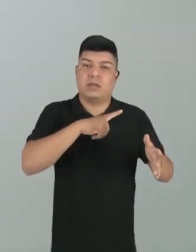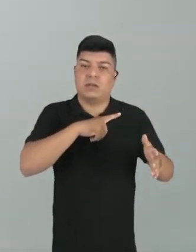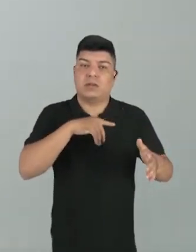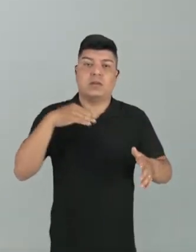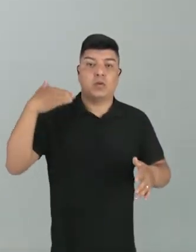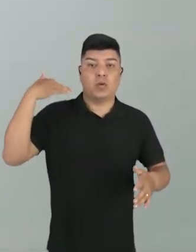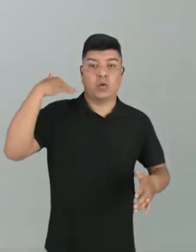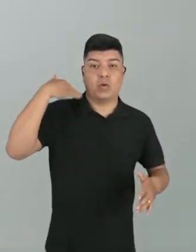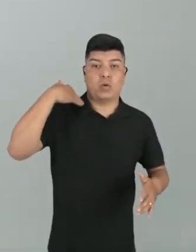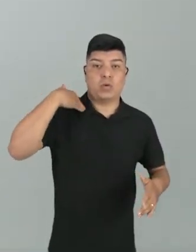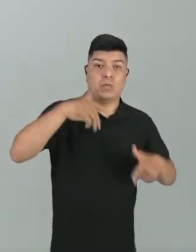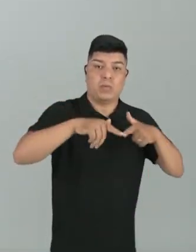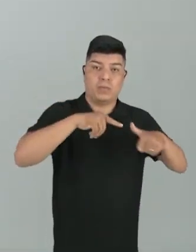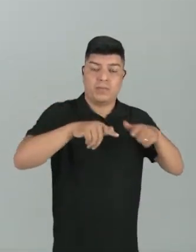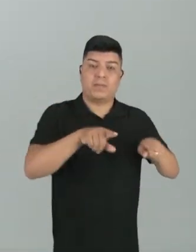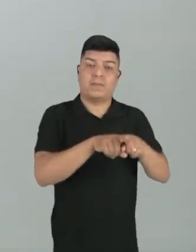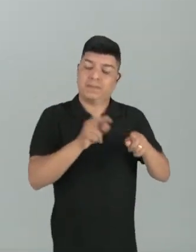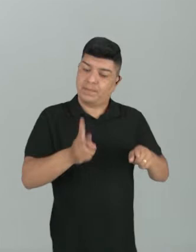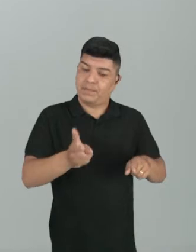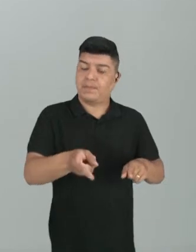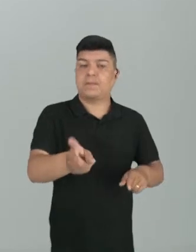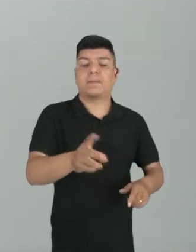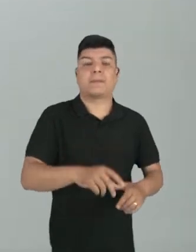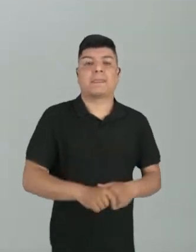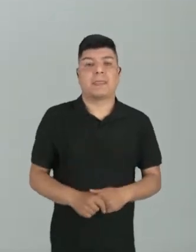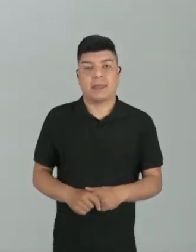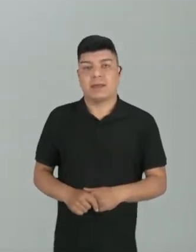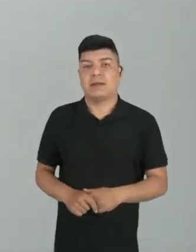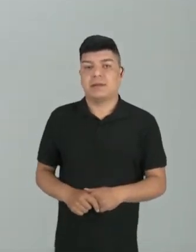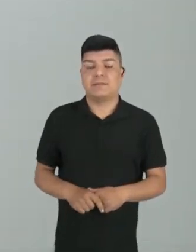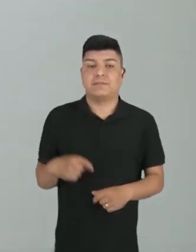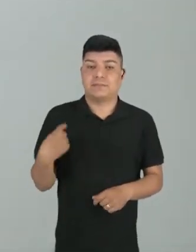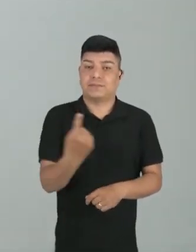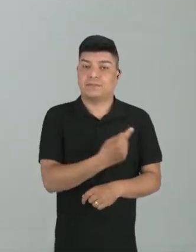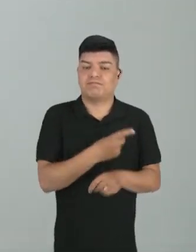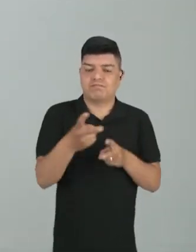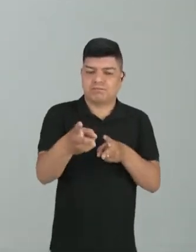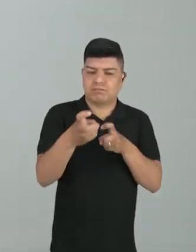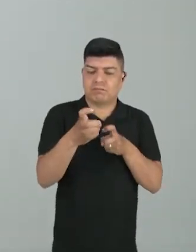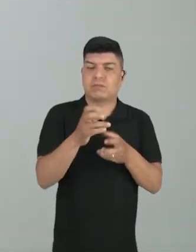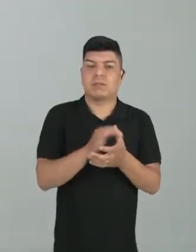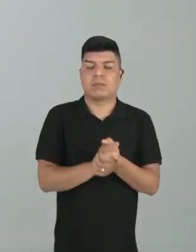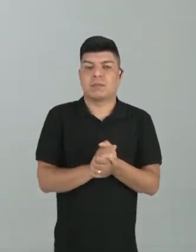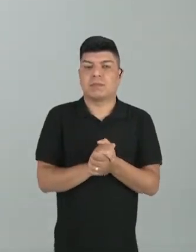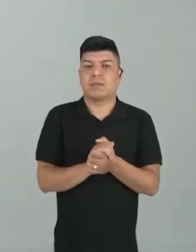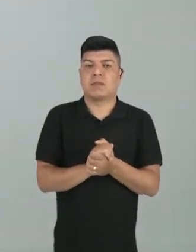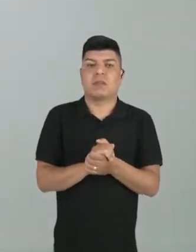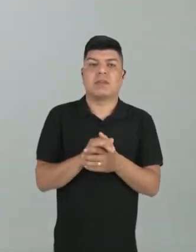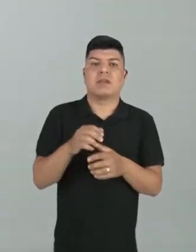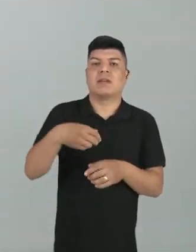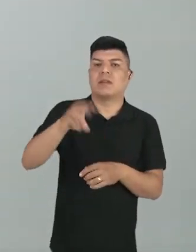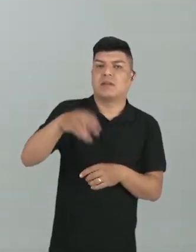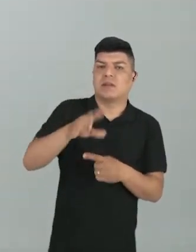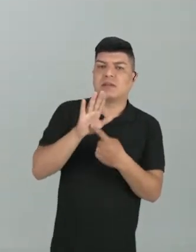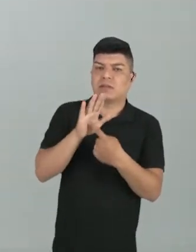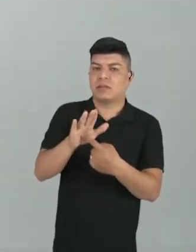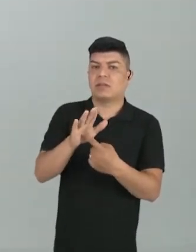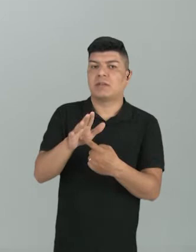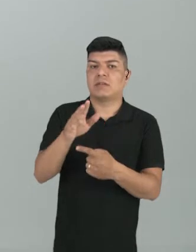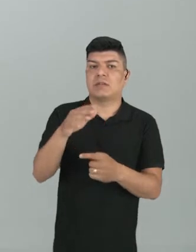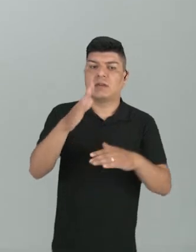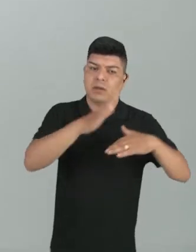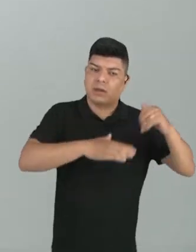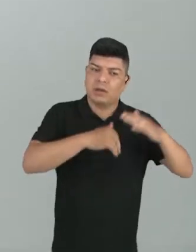bancários, e assim sucessivamente. Nós vamos identificar representação para